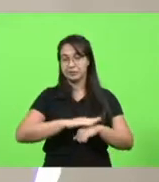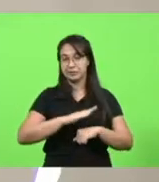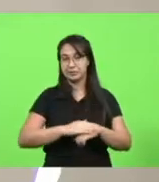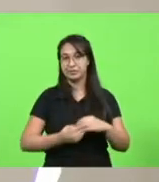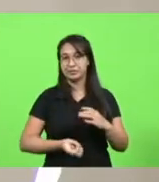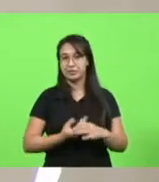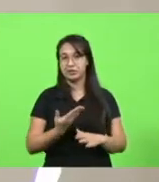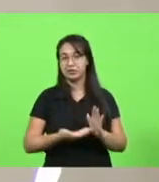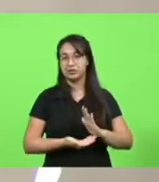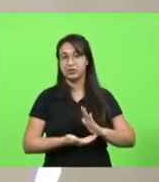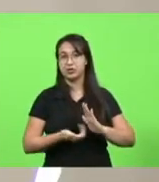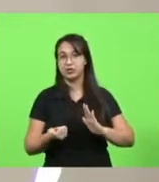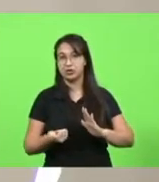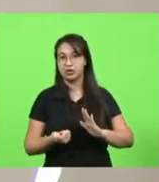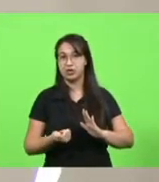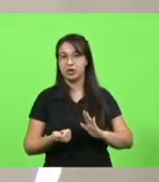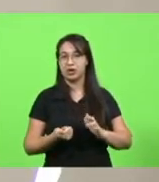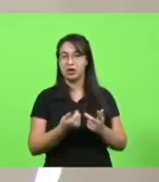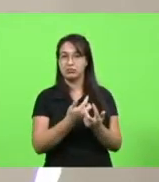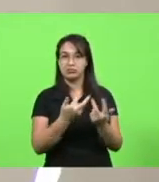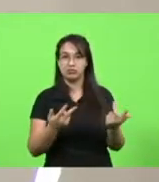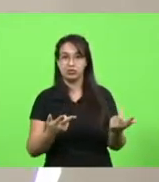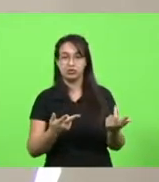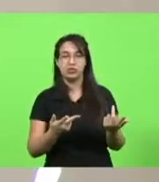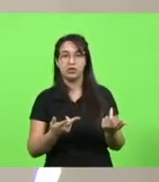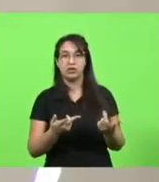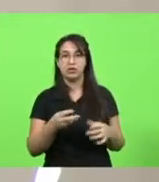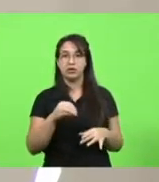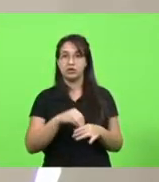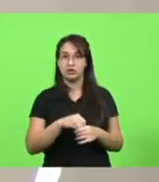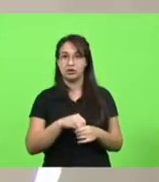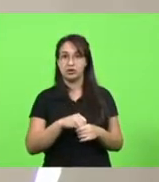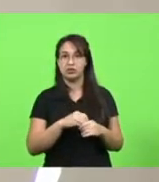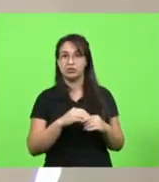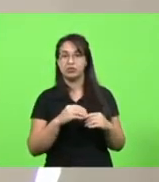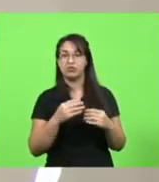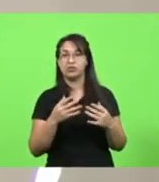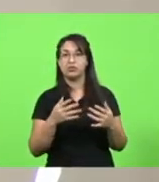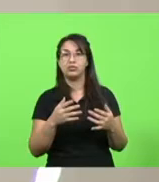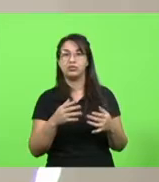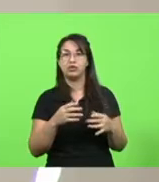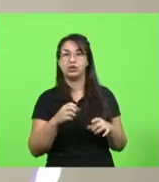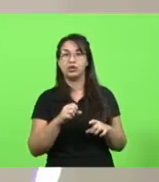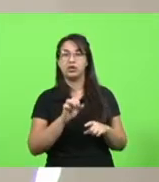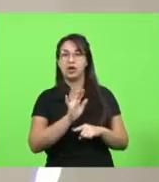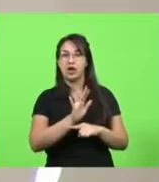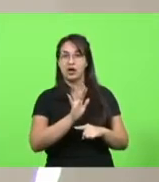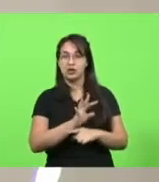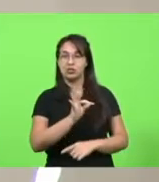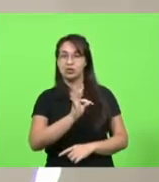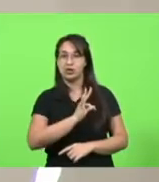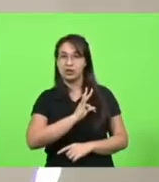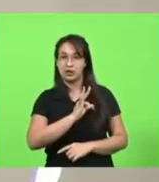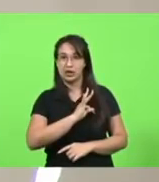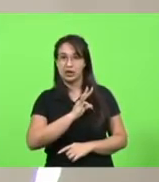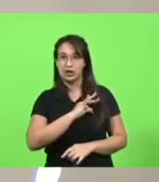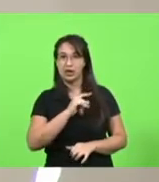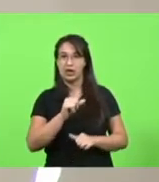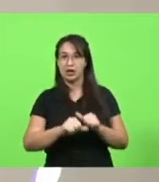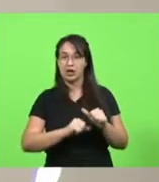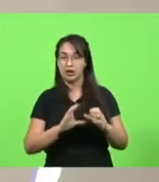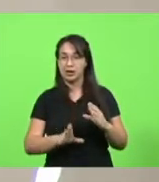proprietário dos bens móveis por ele entregues aos prestadores de serviço de assistência técnica, com emenda modificativa e